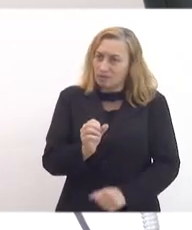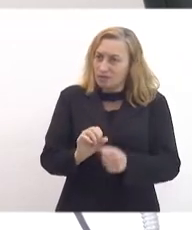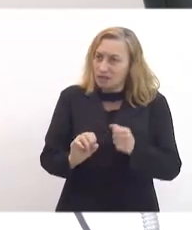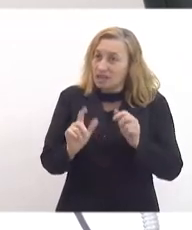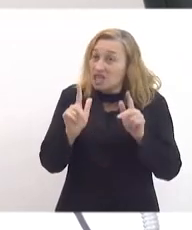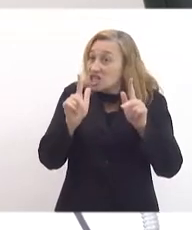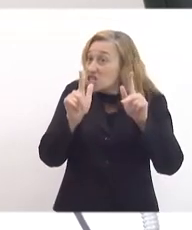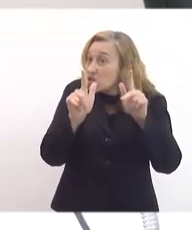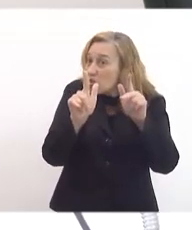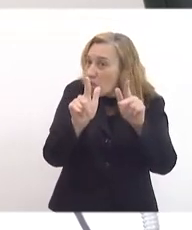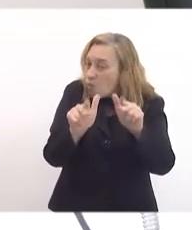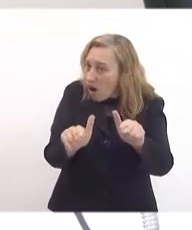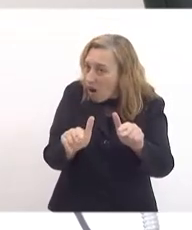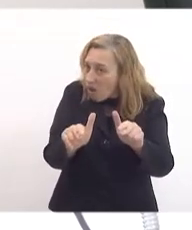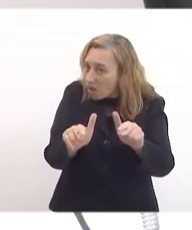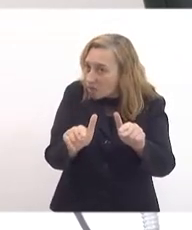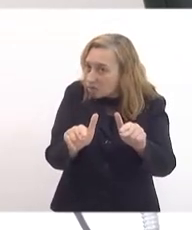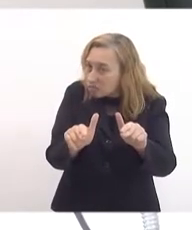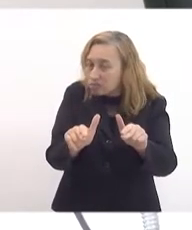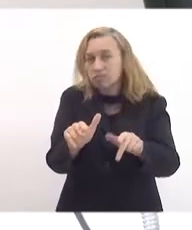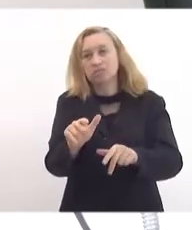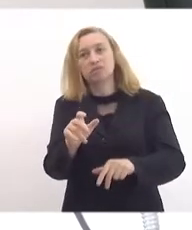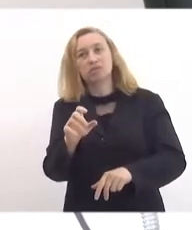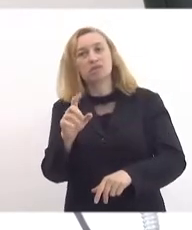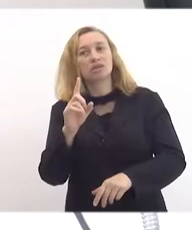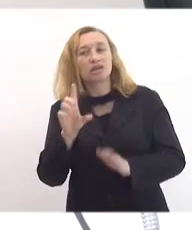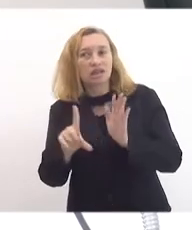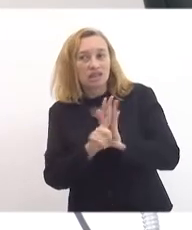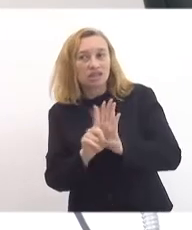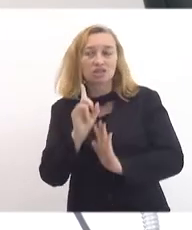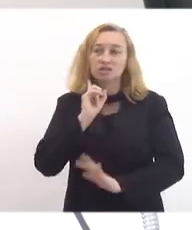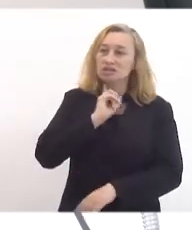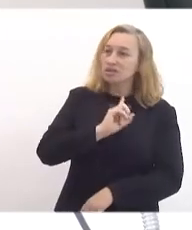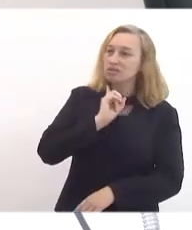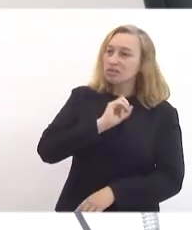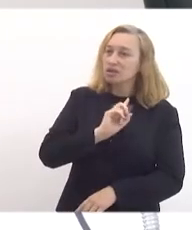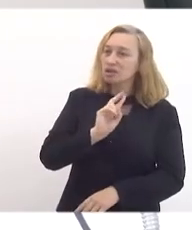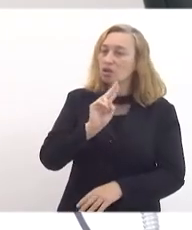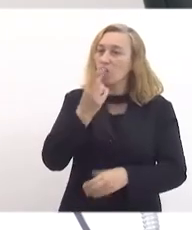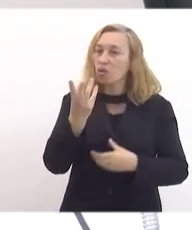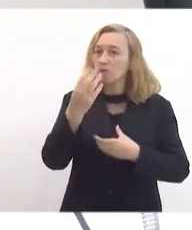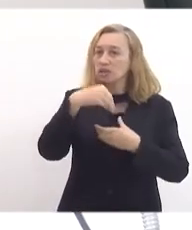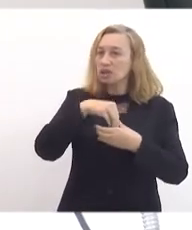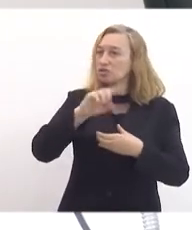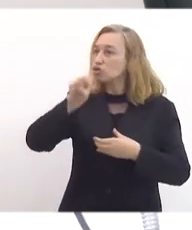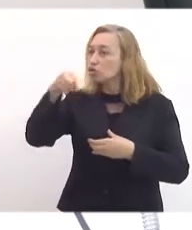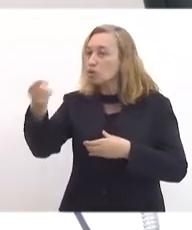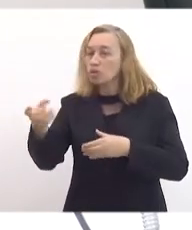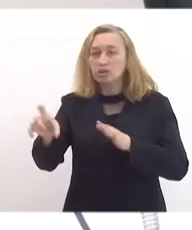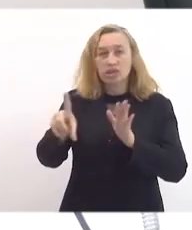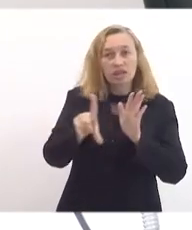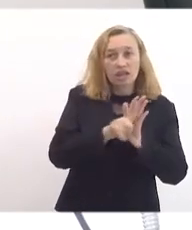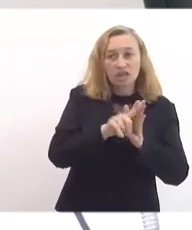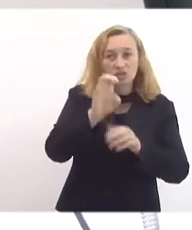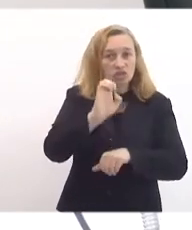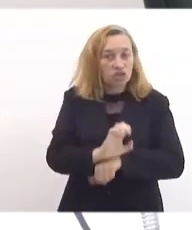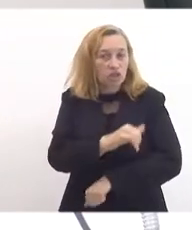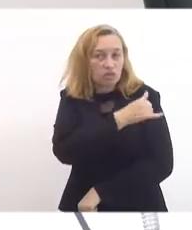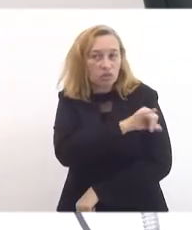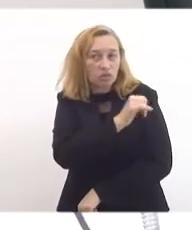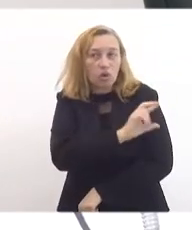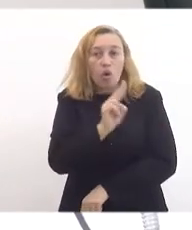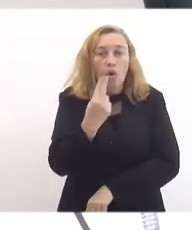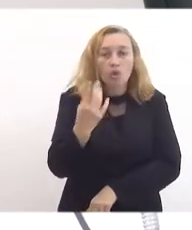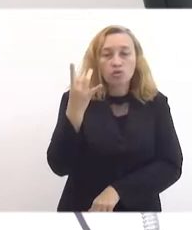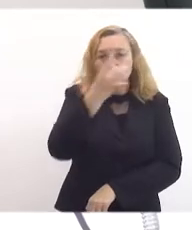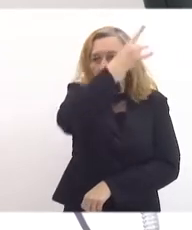a uma legislação de Minas uma legislação interna de outra lei do Estado do Rio ou